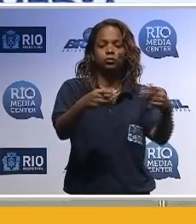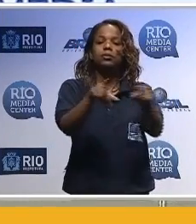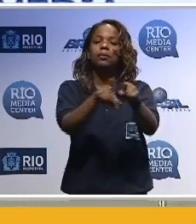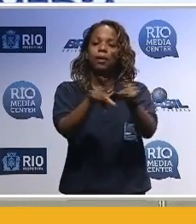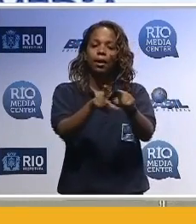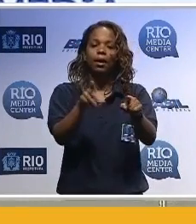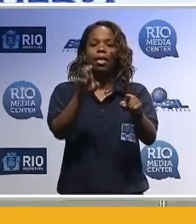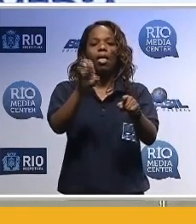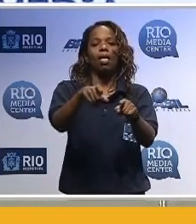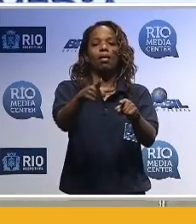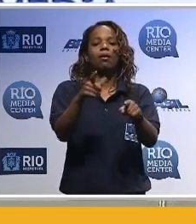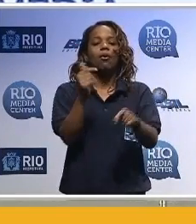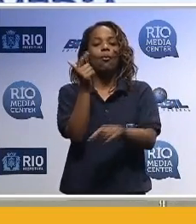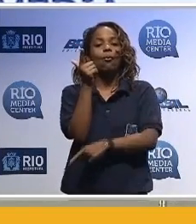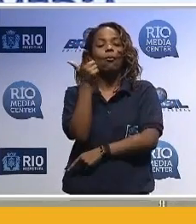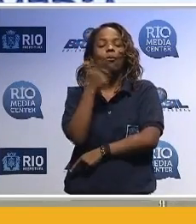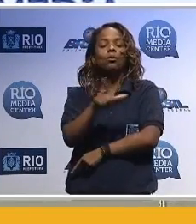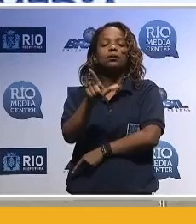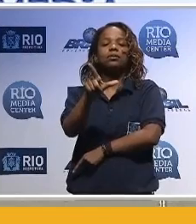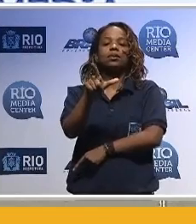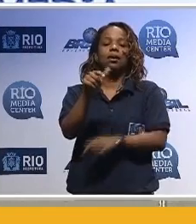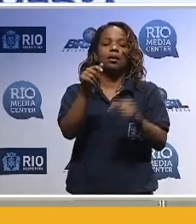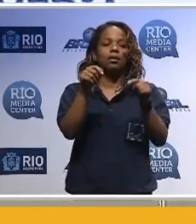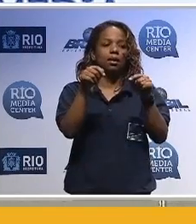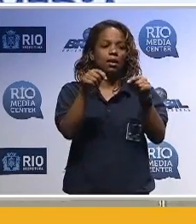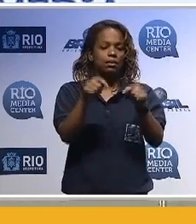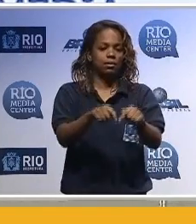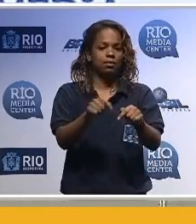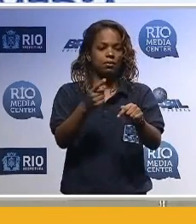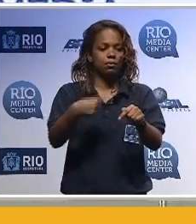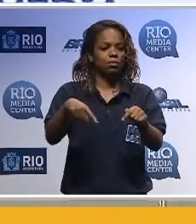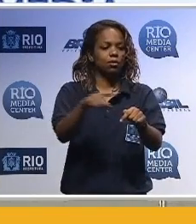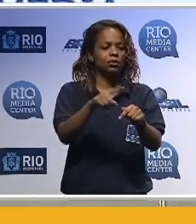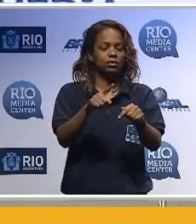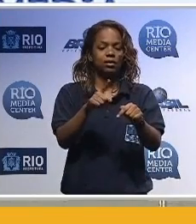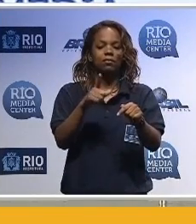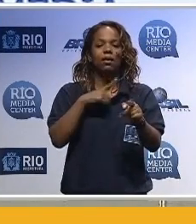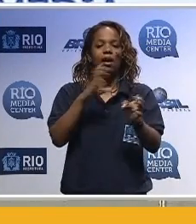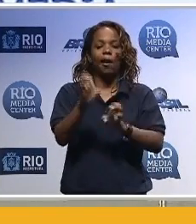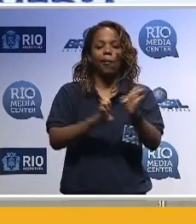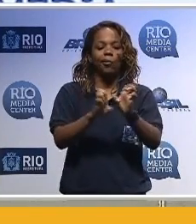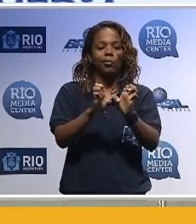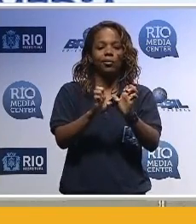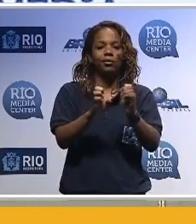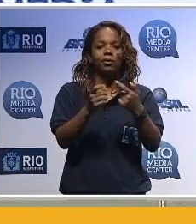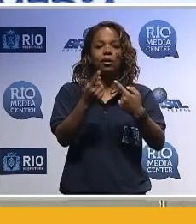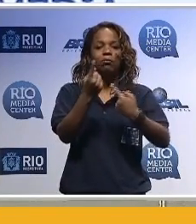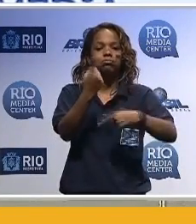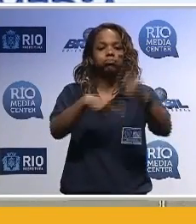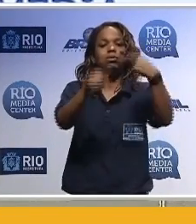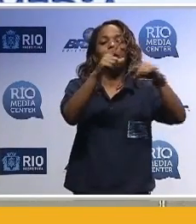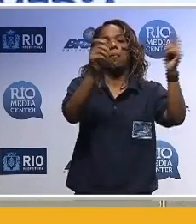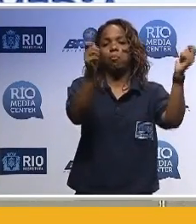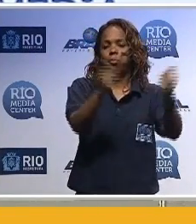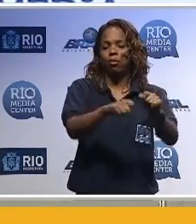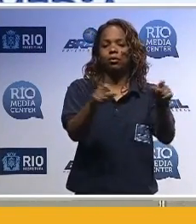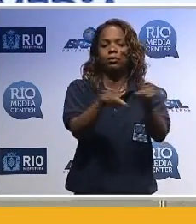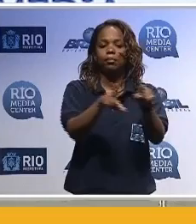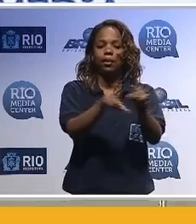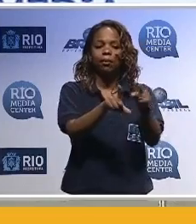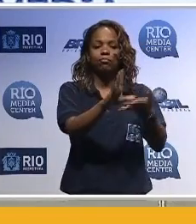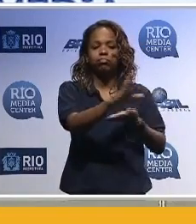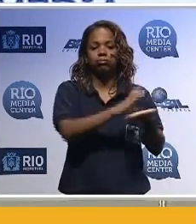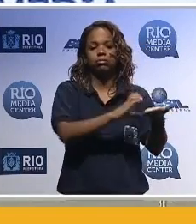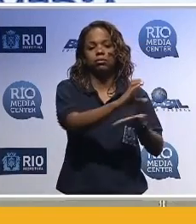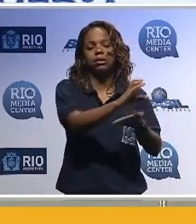seja considerado, como a gente considera, um agente econômico modificador, criador